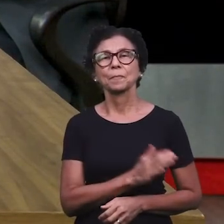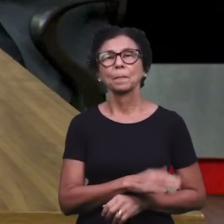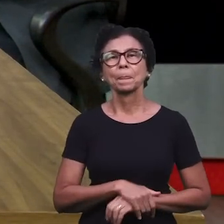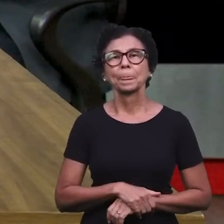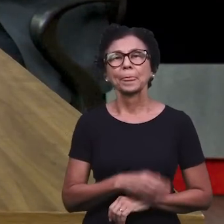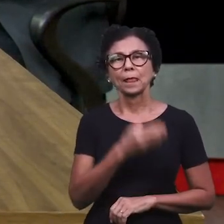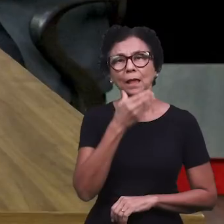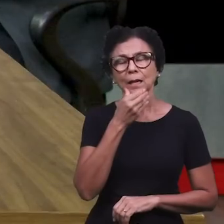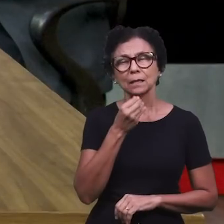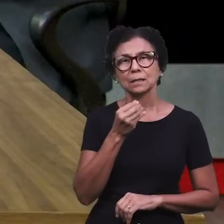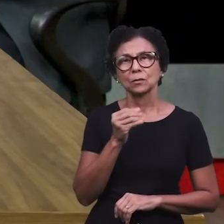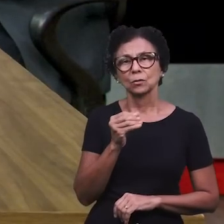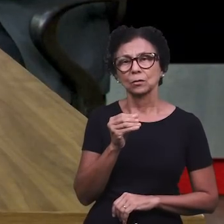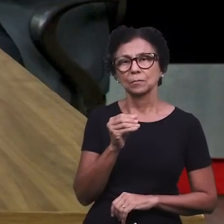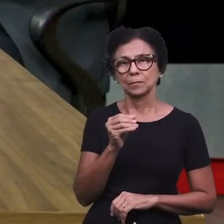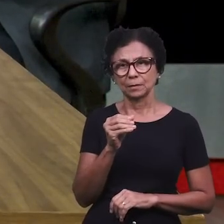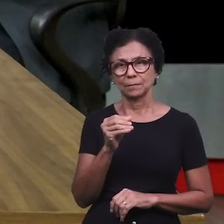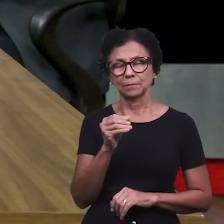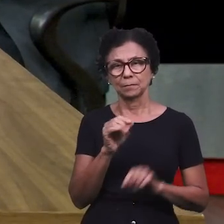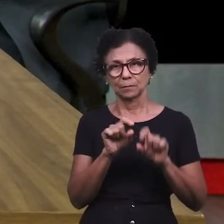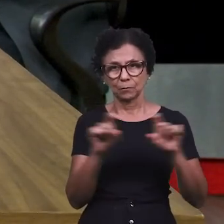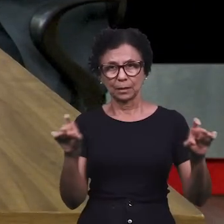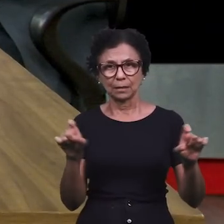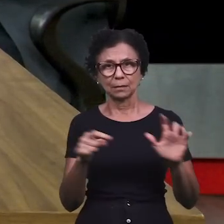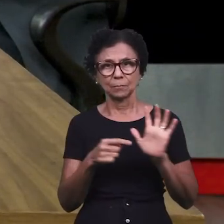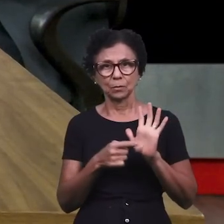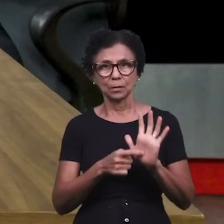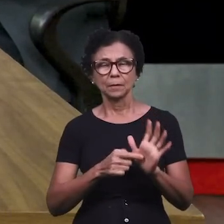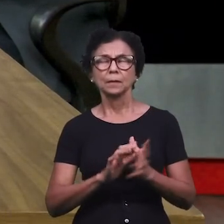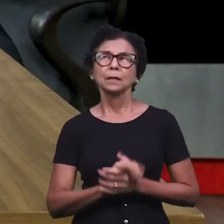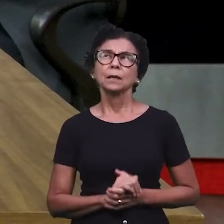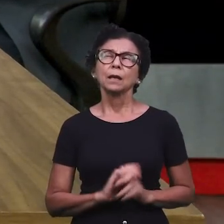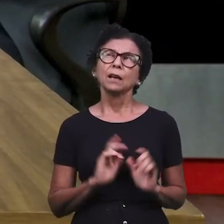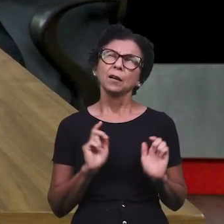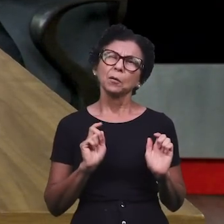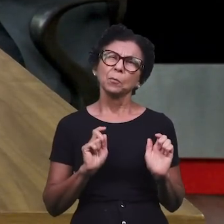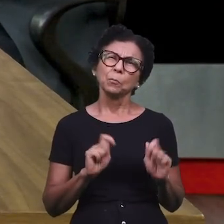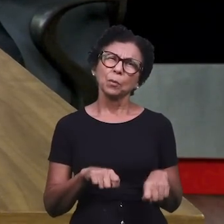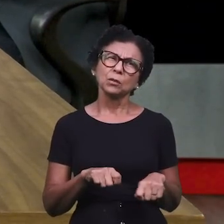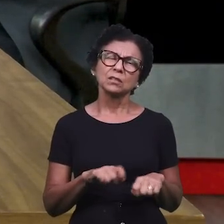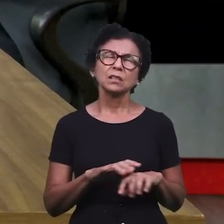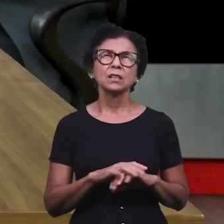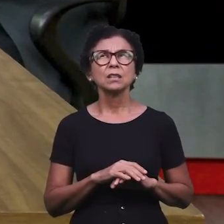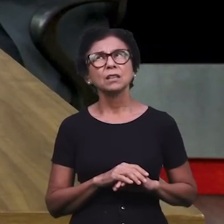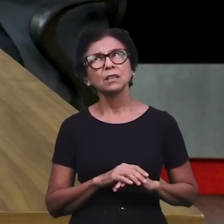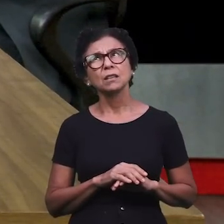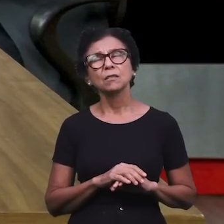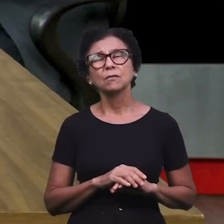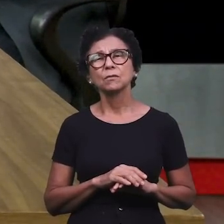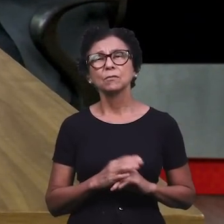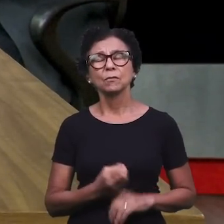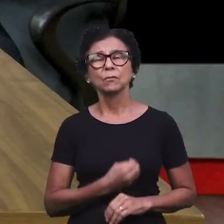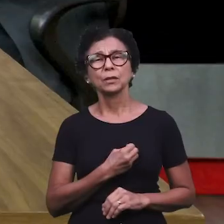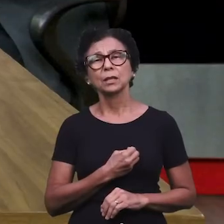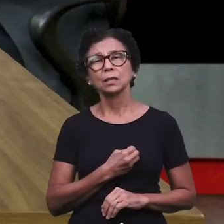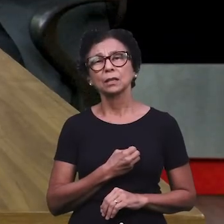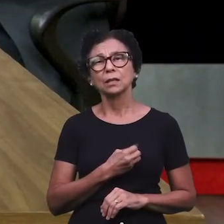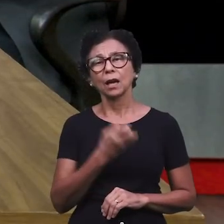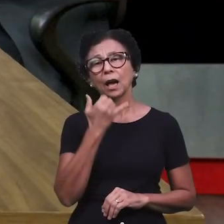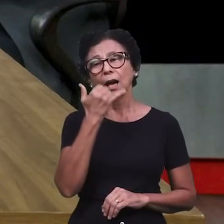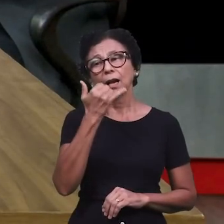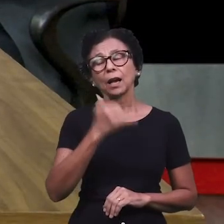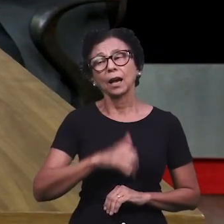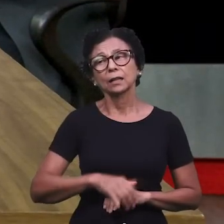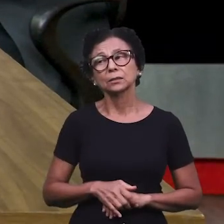propôs a seguinte situação, ele falando ali a respeito da probabilidade da vida ter surgido ao acaso. Ele sugere que a